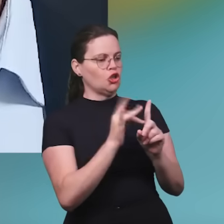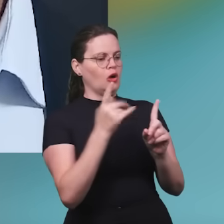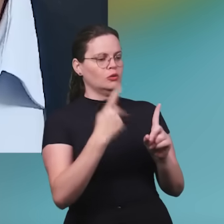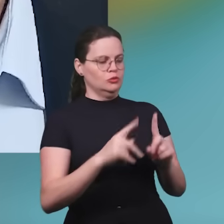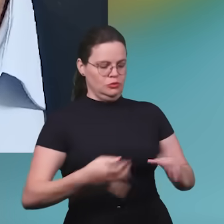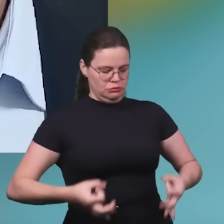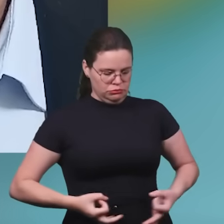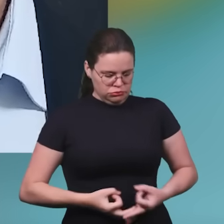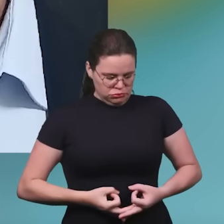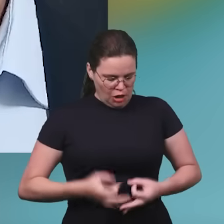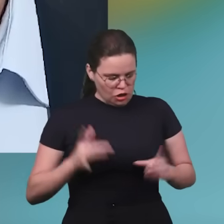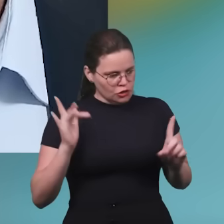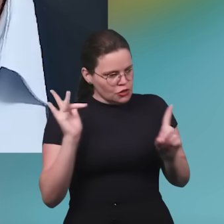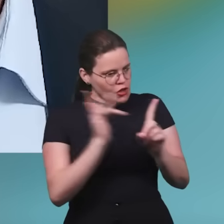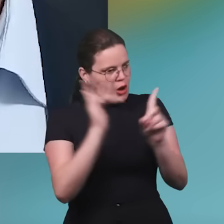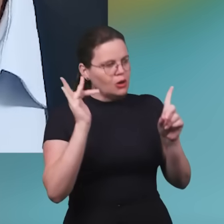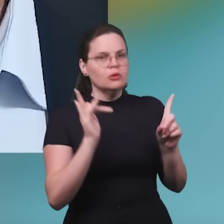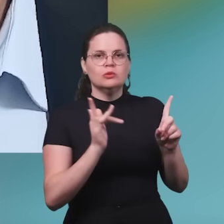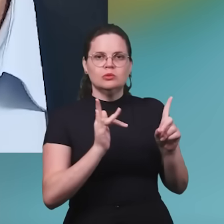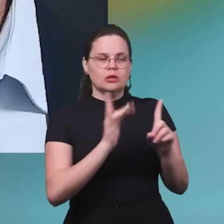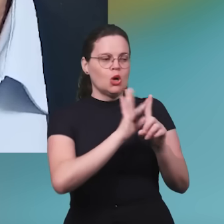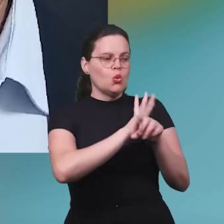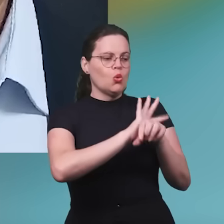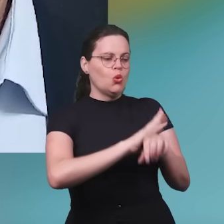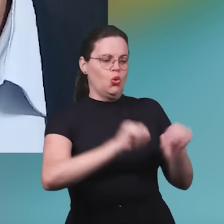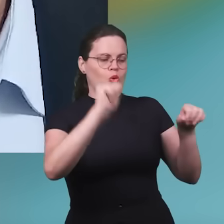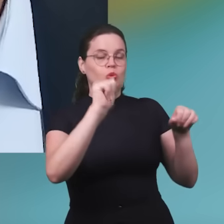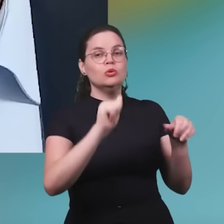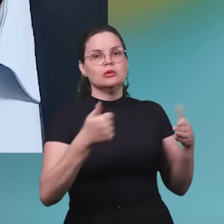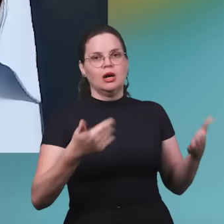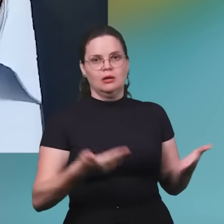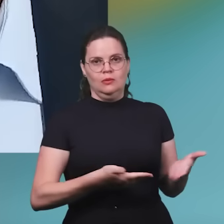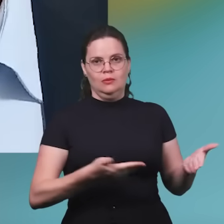seu ventre e eu te curo.